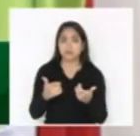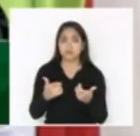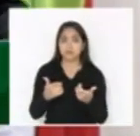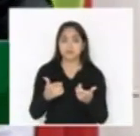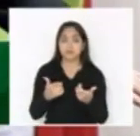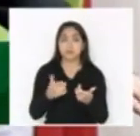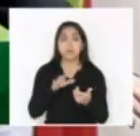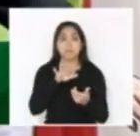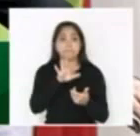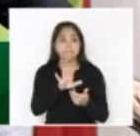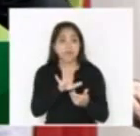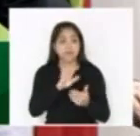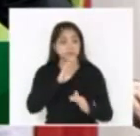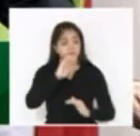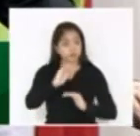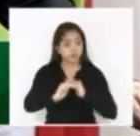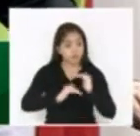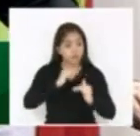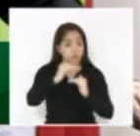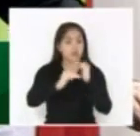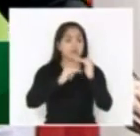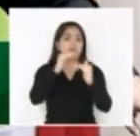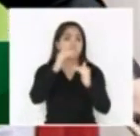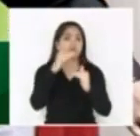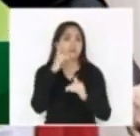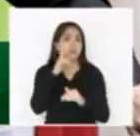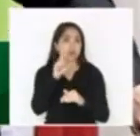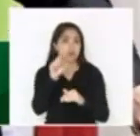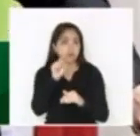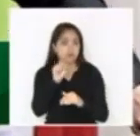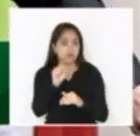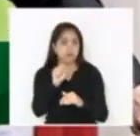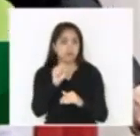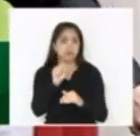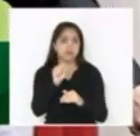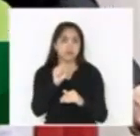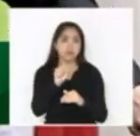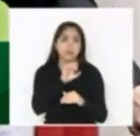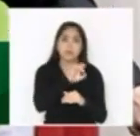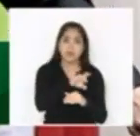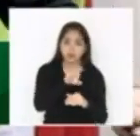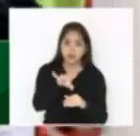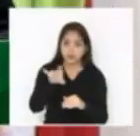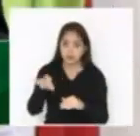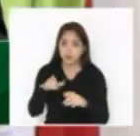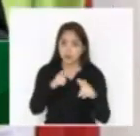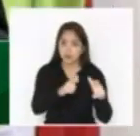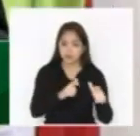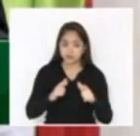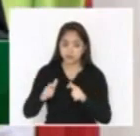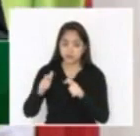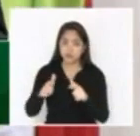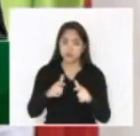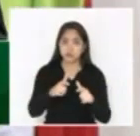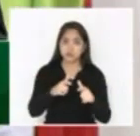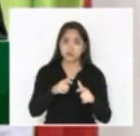Mas foi um avanço, foi uma conquista para cada uma das regiões em Santa